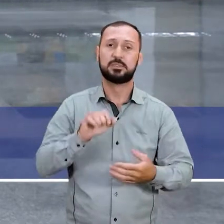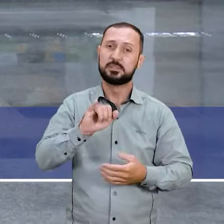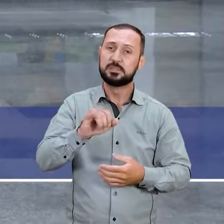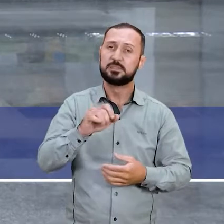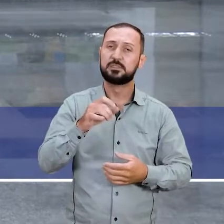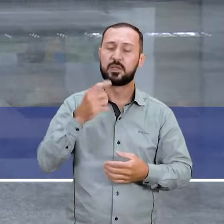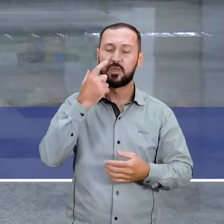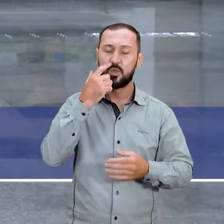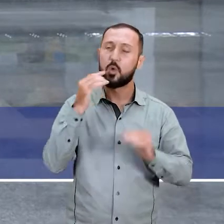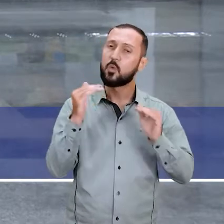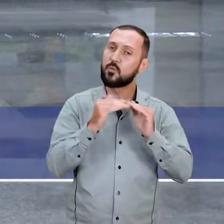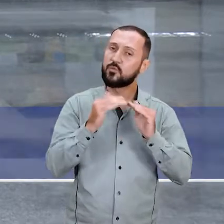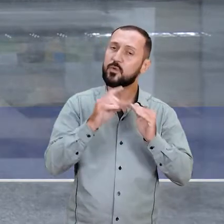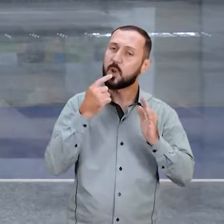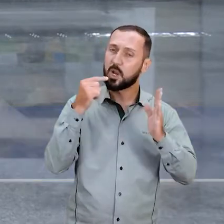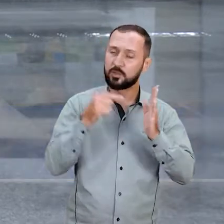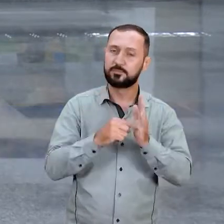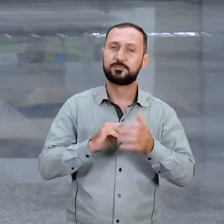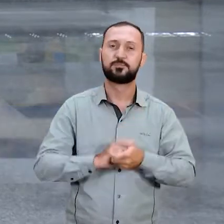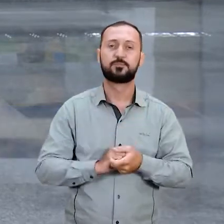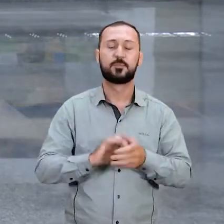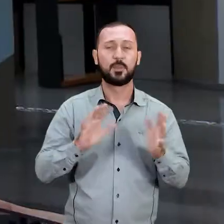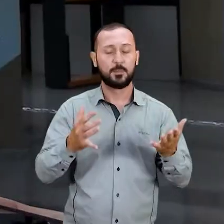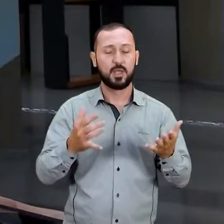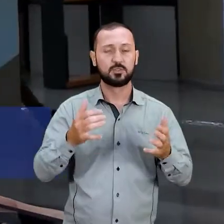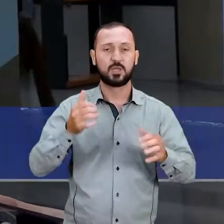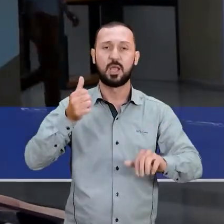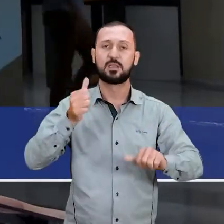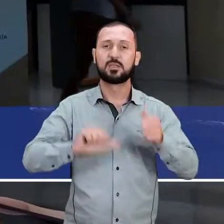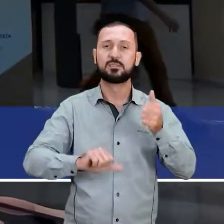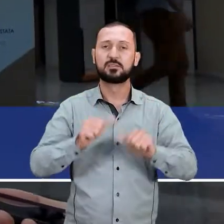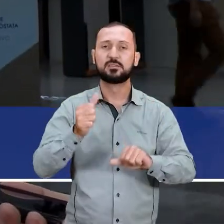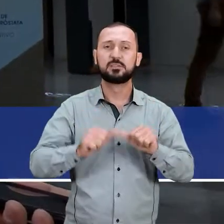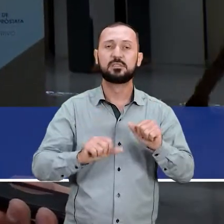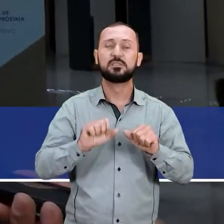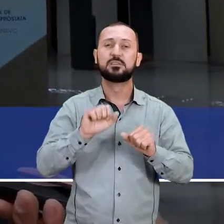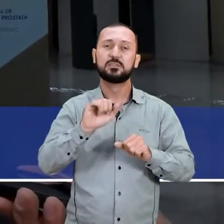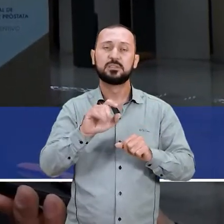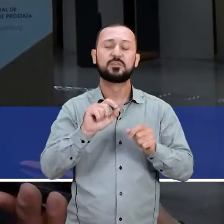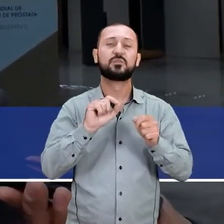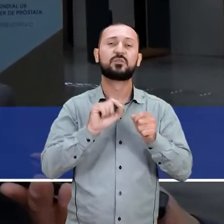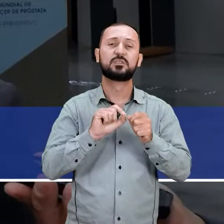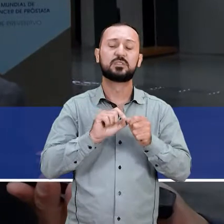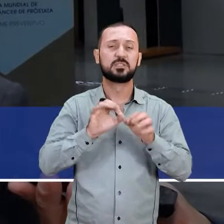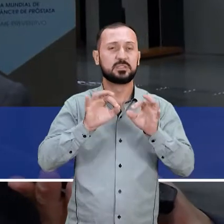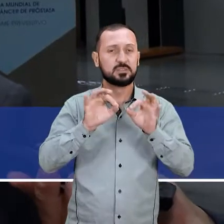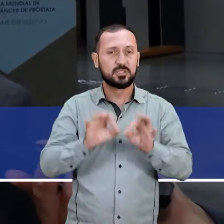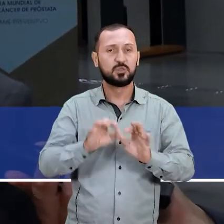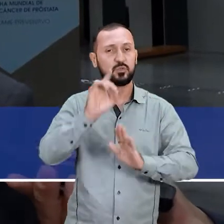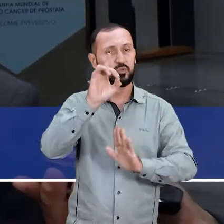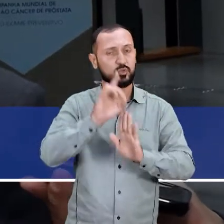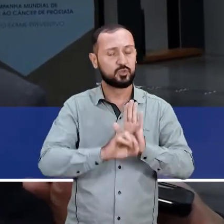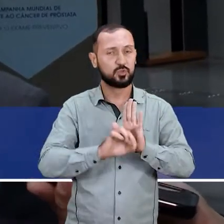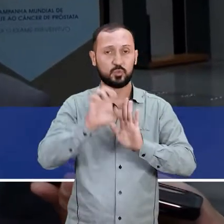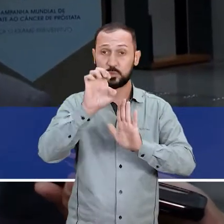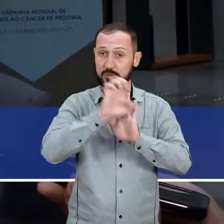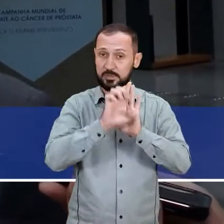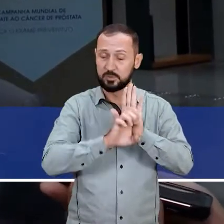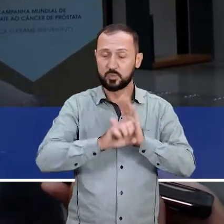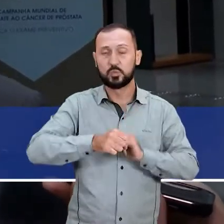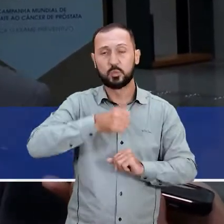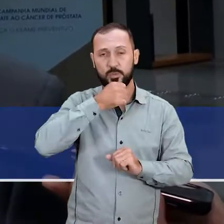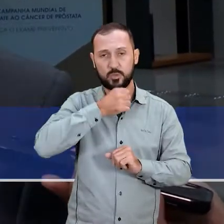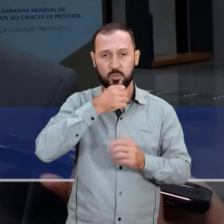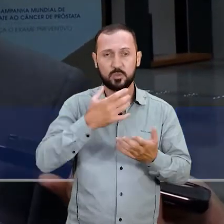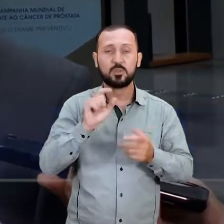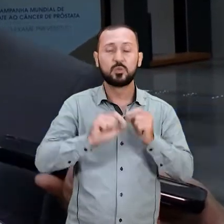cumprido, caso se confirmem as acusações. Para se analisar se estão sendo concedidos os direitos do Estatuto do